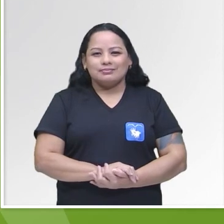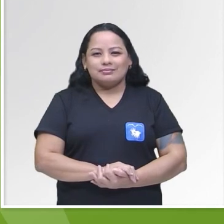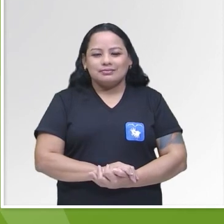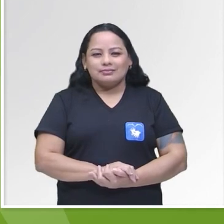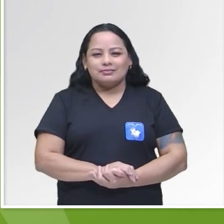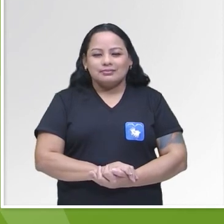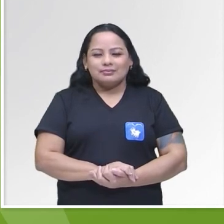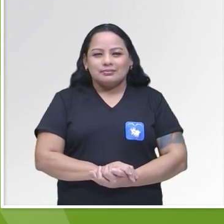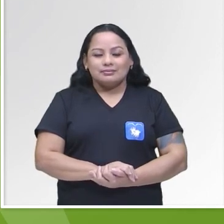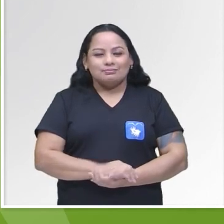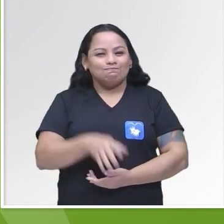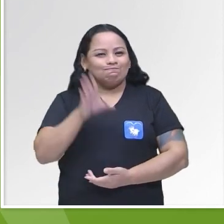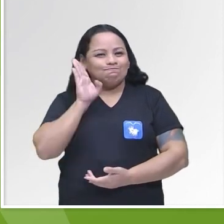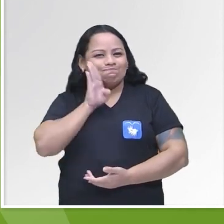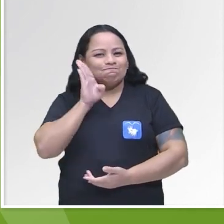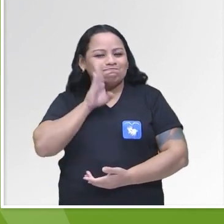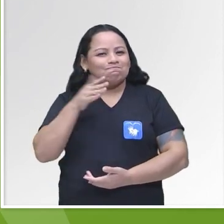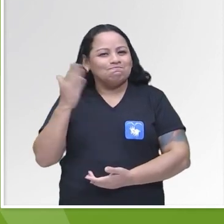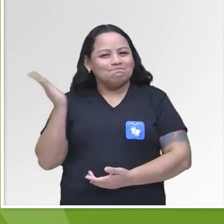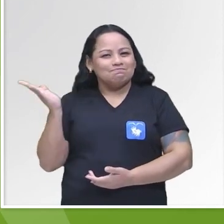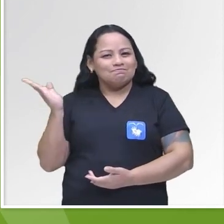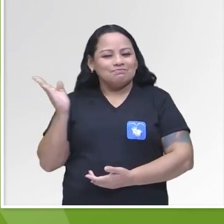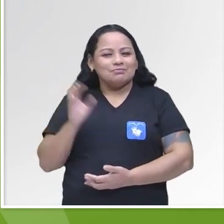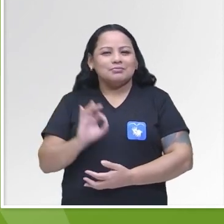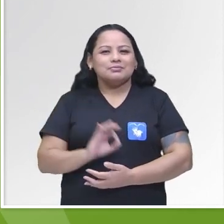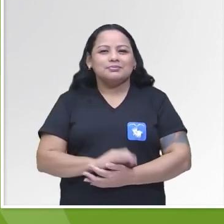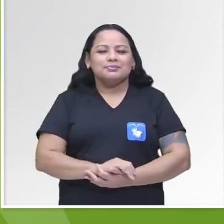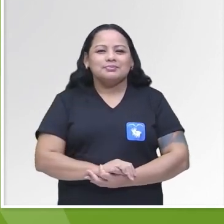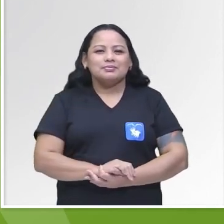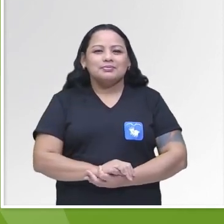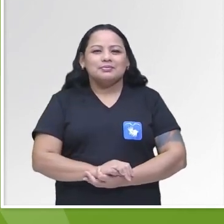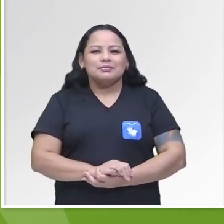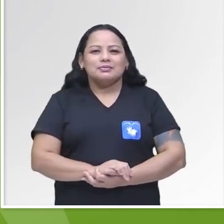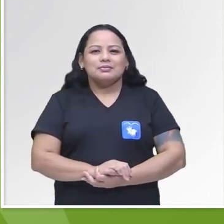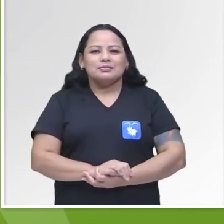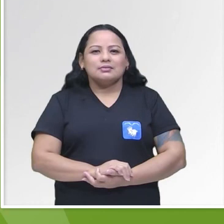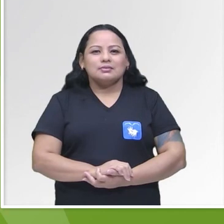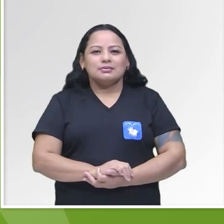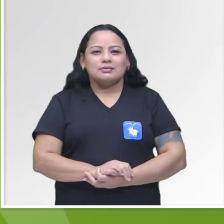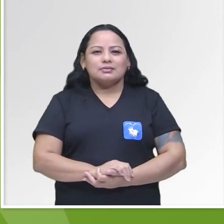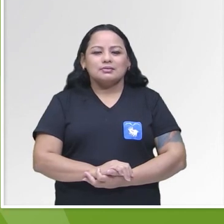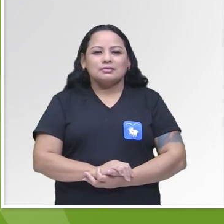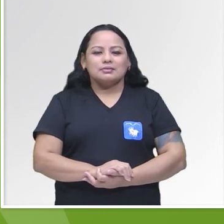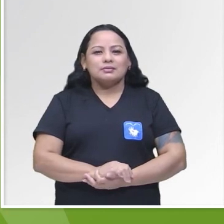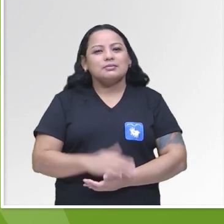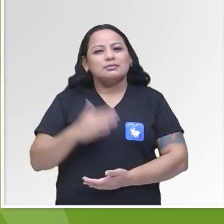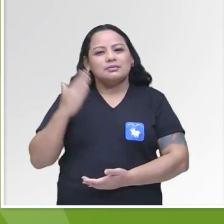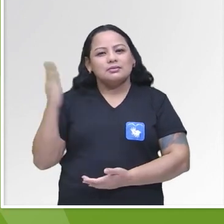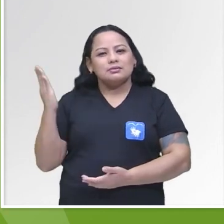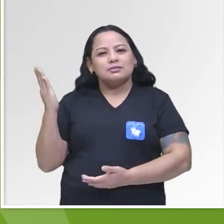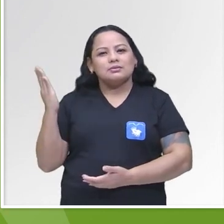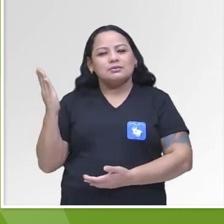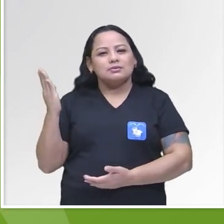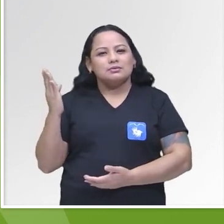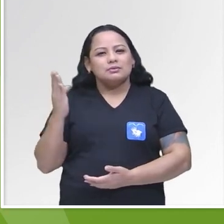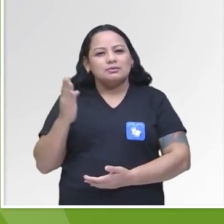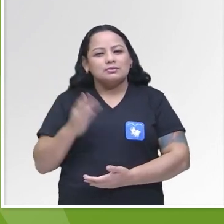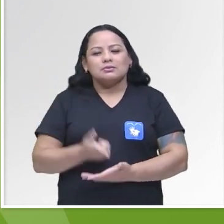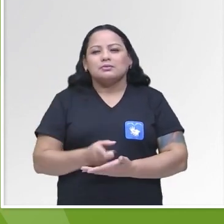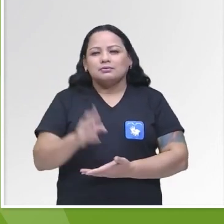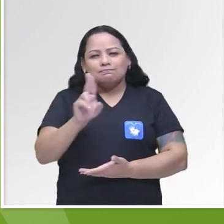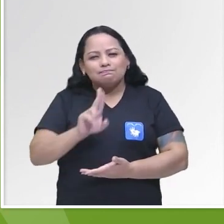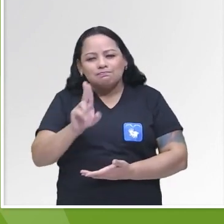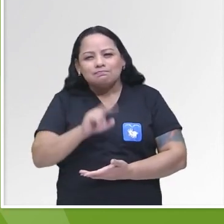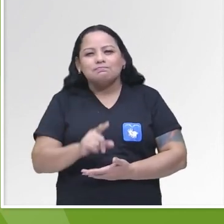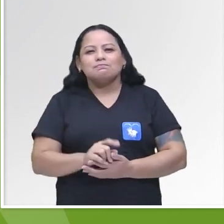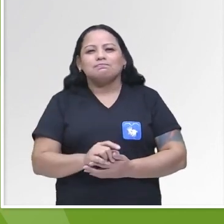Olha que legal. Pronto. Então, a gente com essas aplicações,